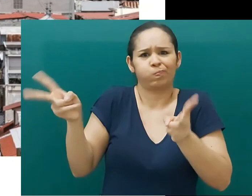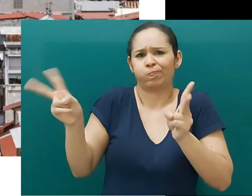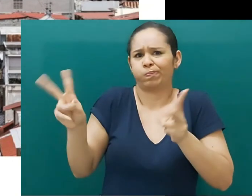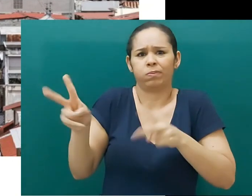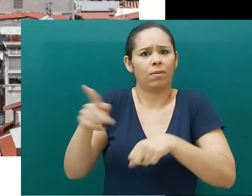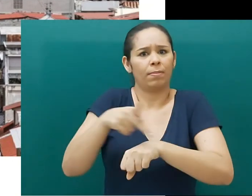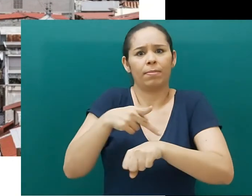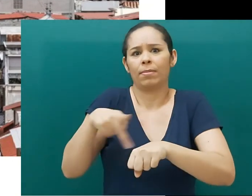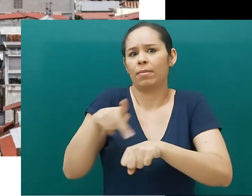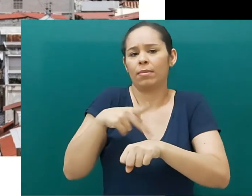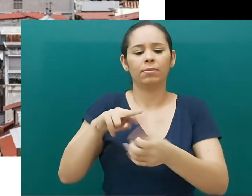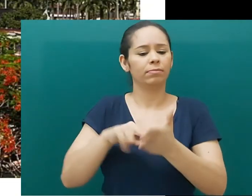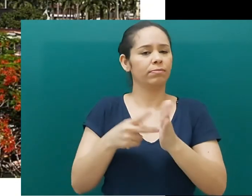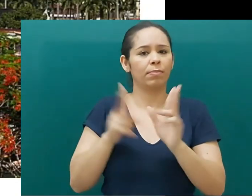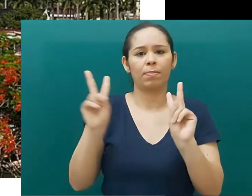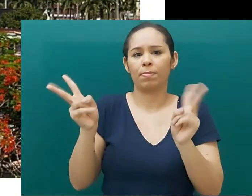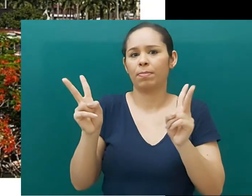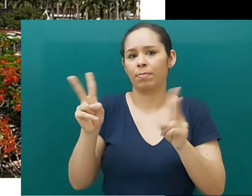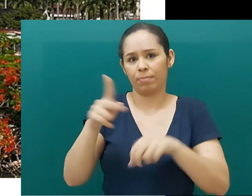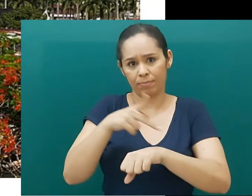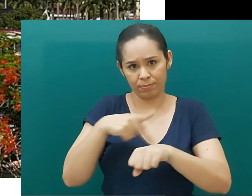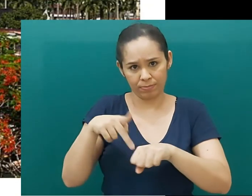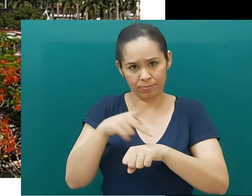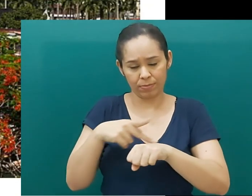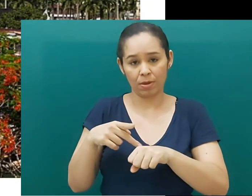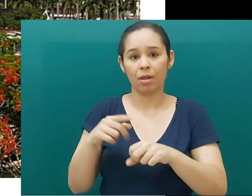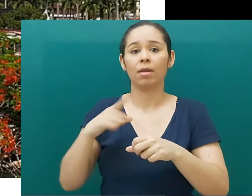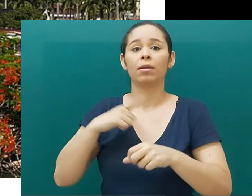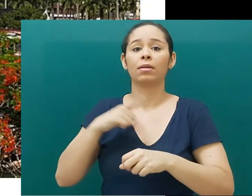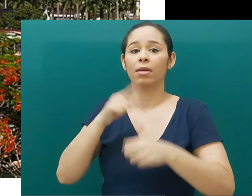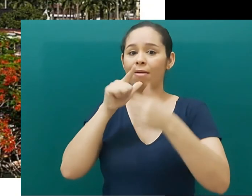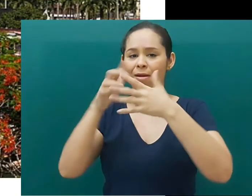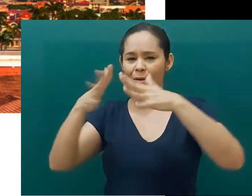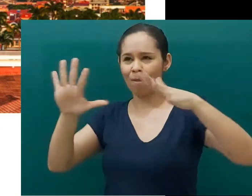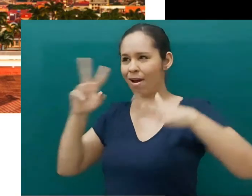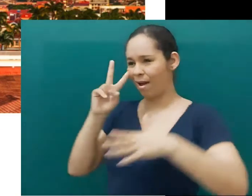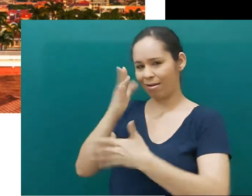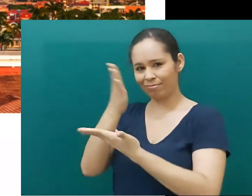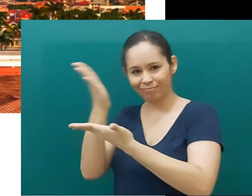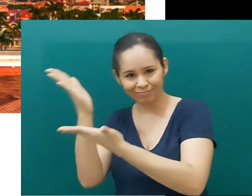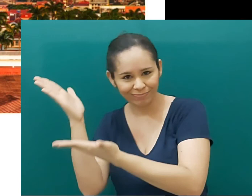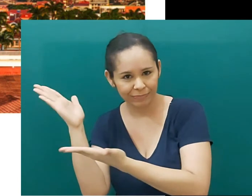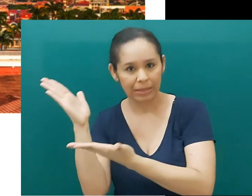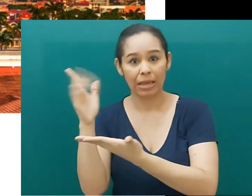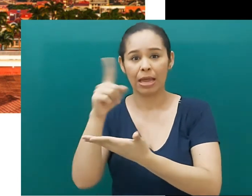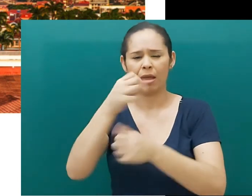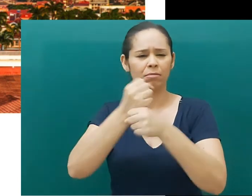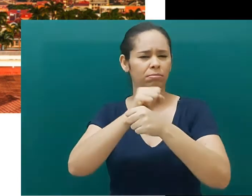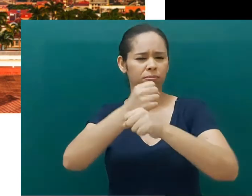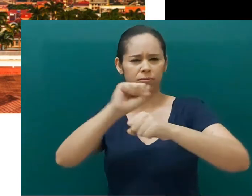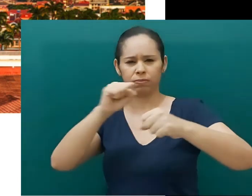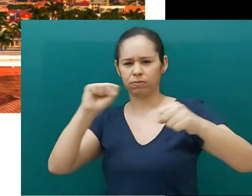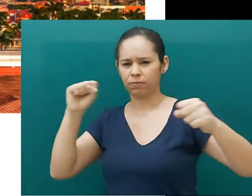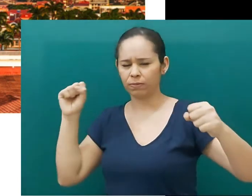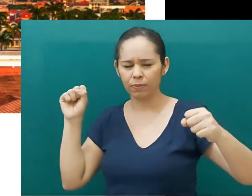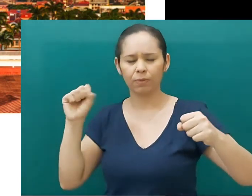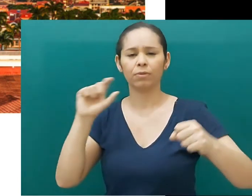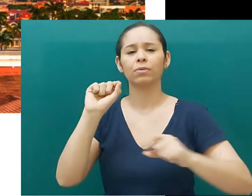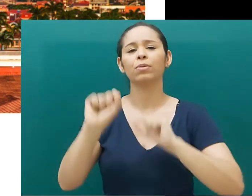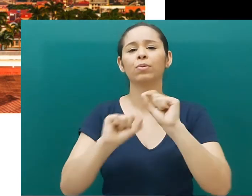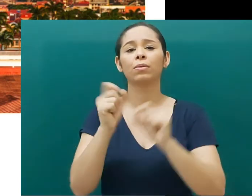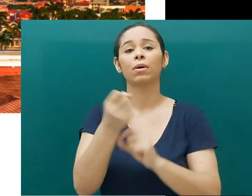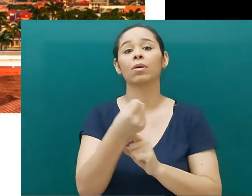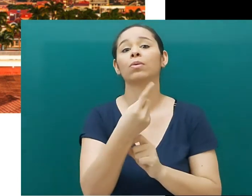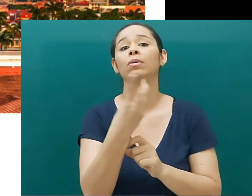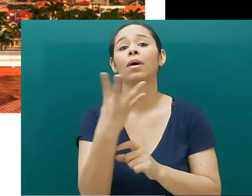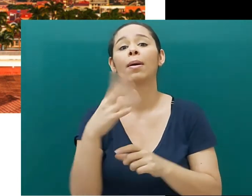voo regional, né? Percebam a orla, né? é a cidade com o maior